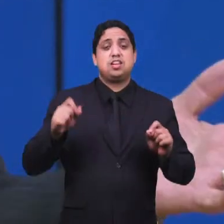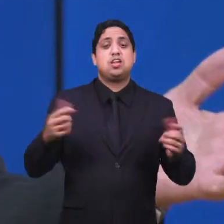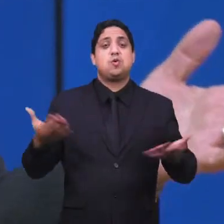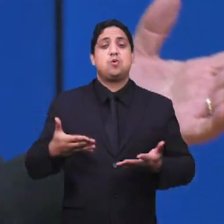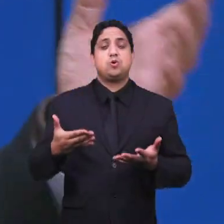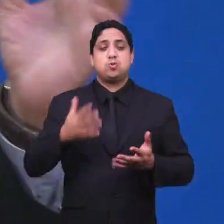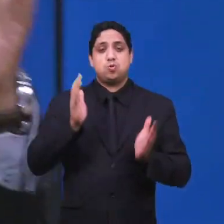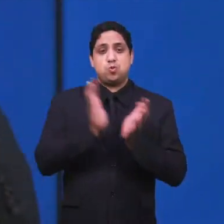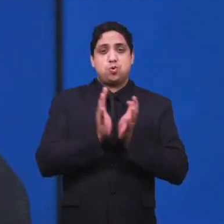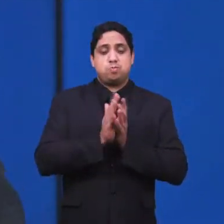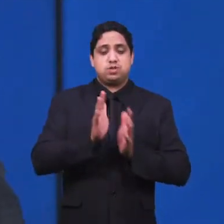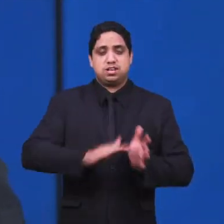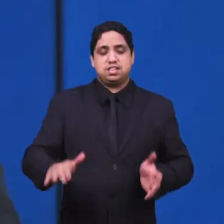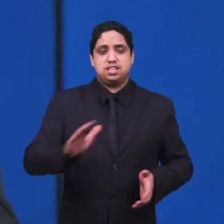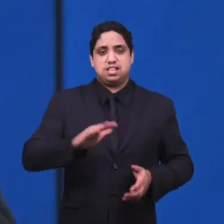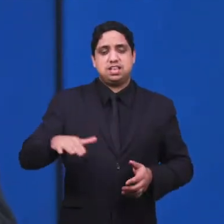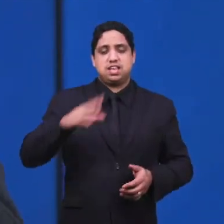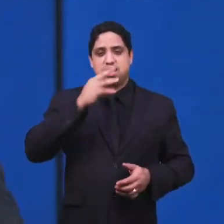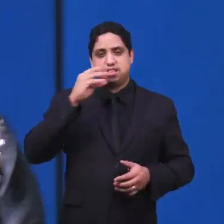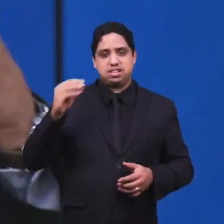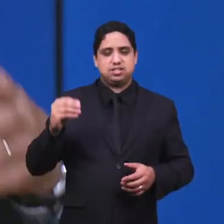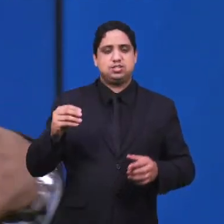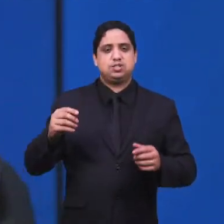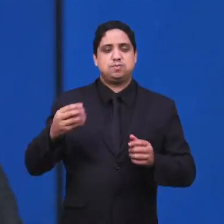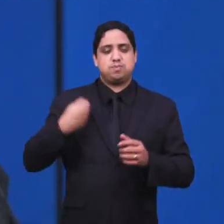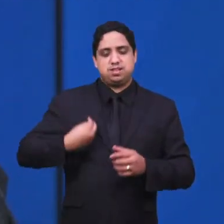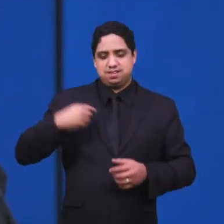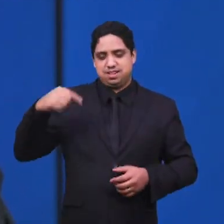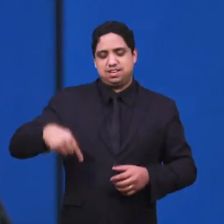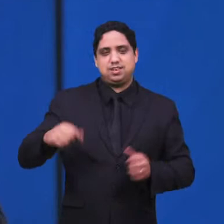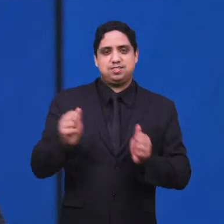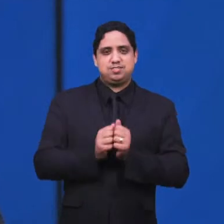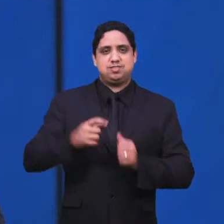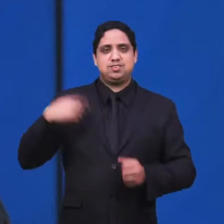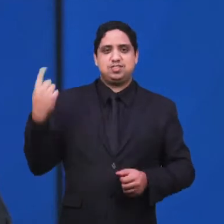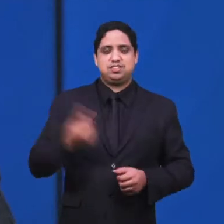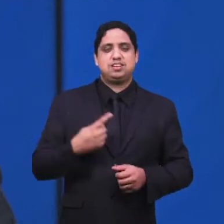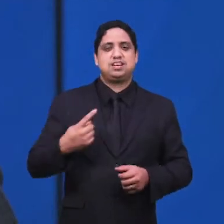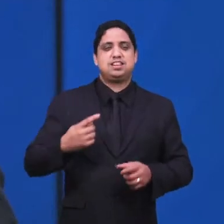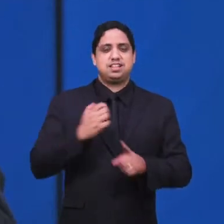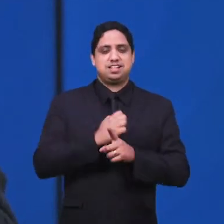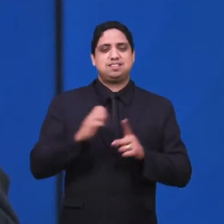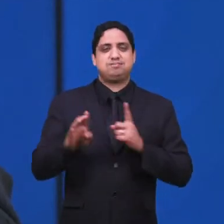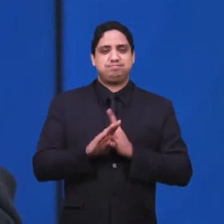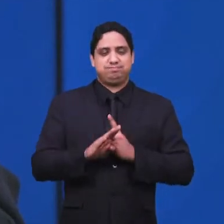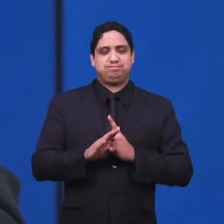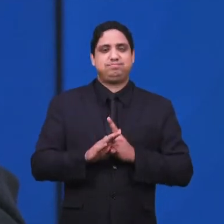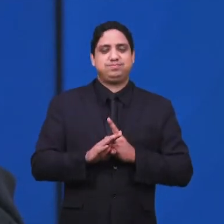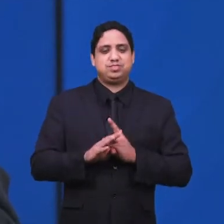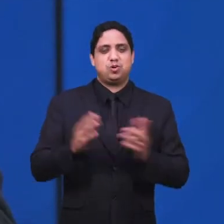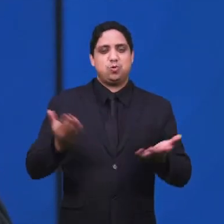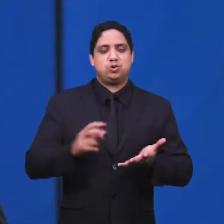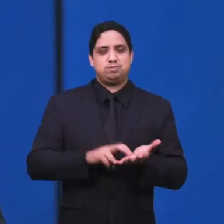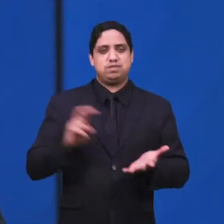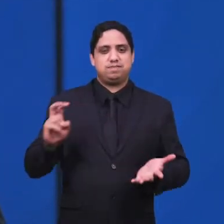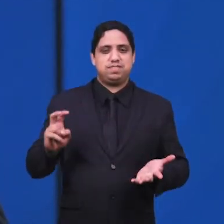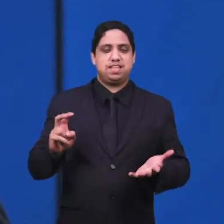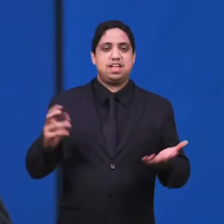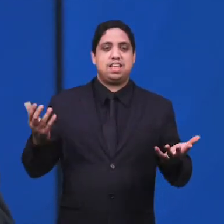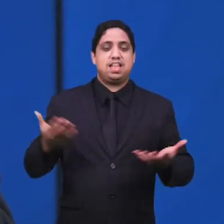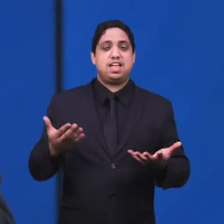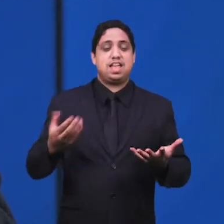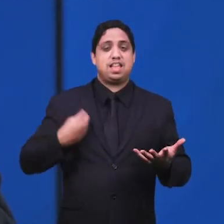nosso grupo de crianças intermediárias e adolescentes que participaram aqui conosco dessa escola bíblica hoje pela manhã. E